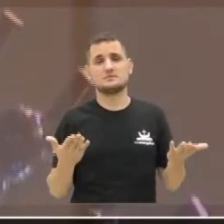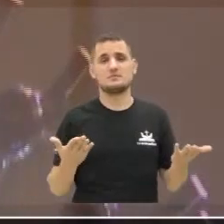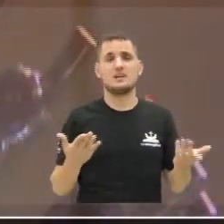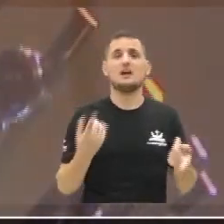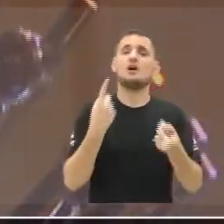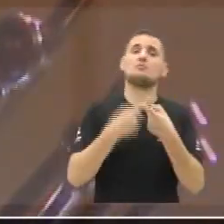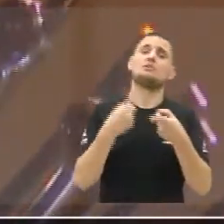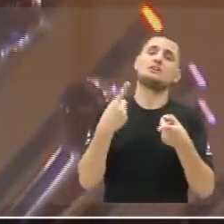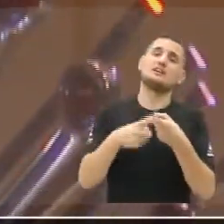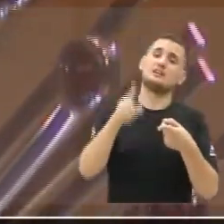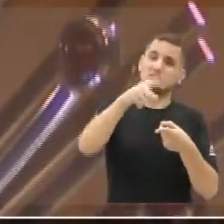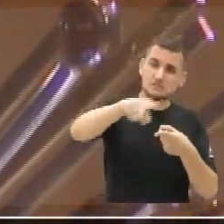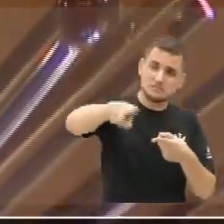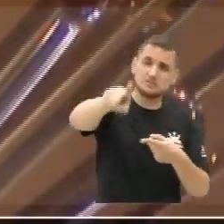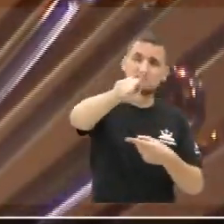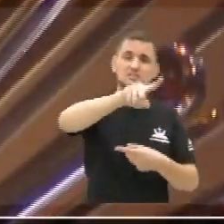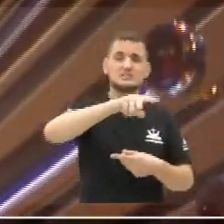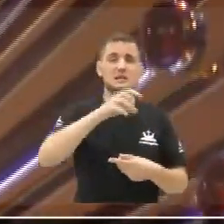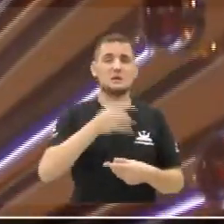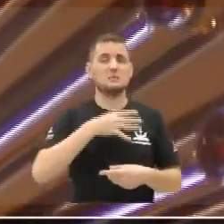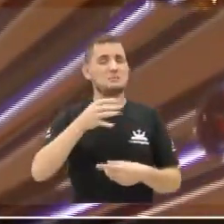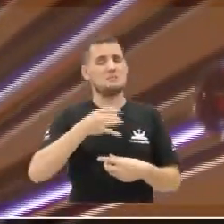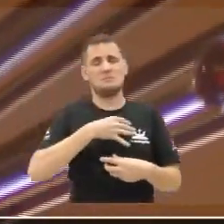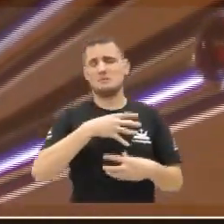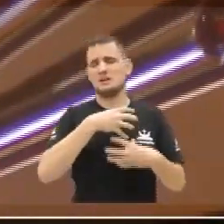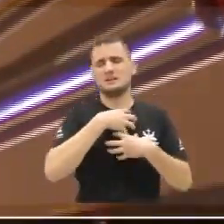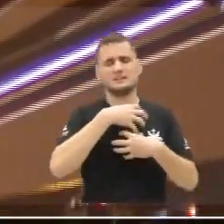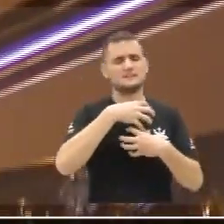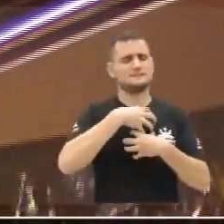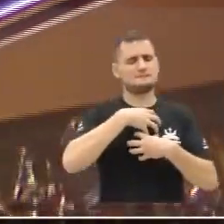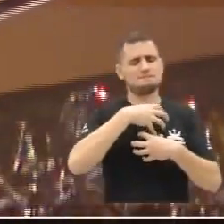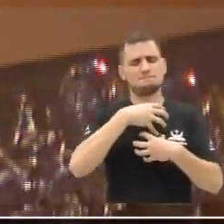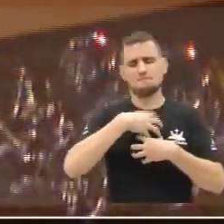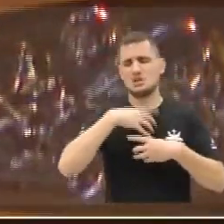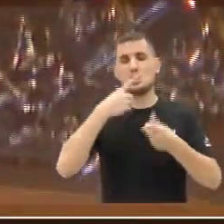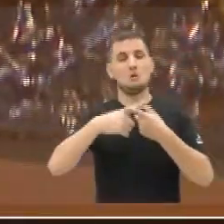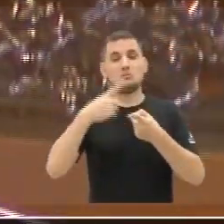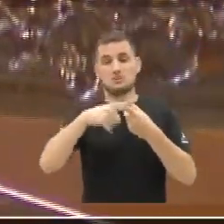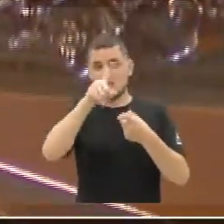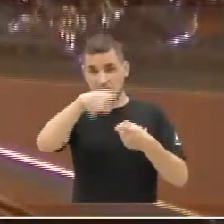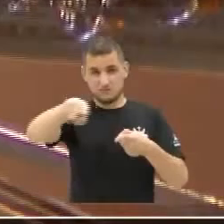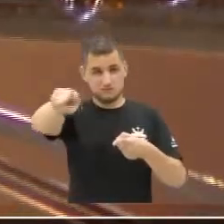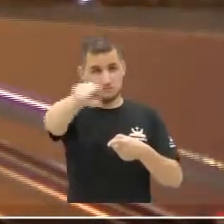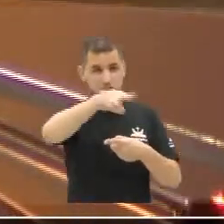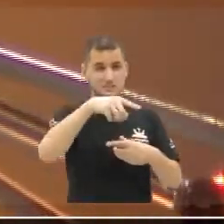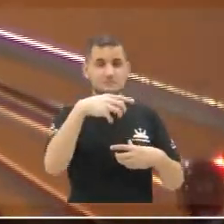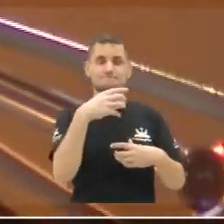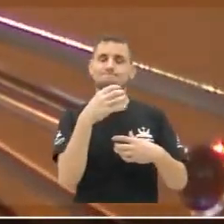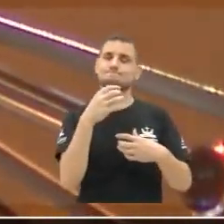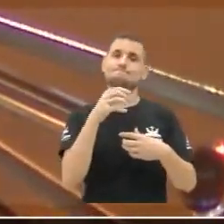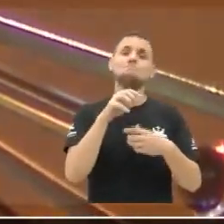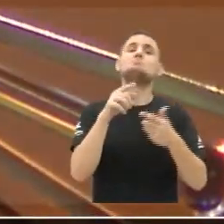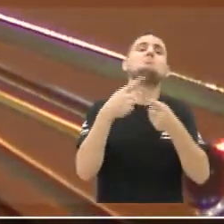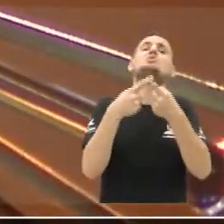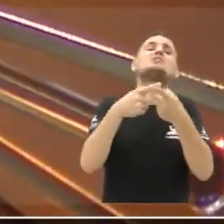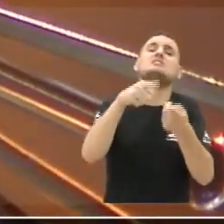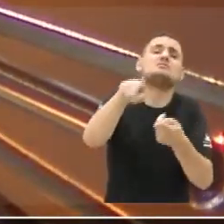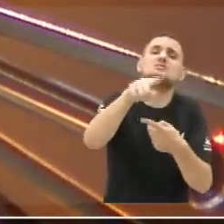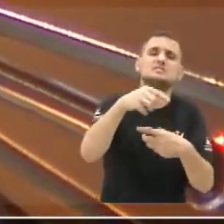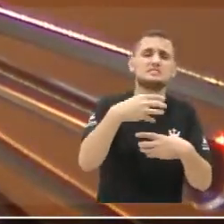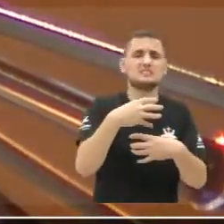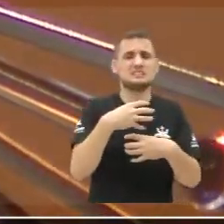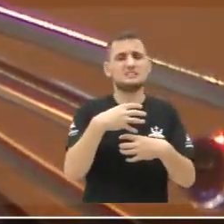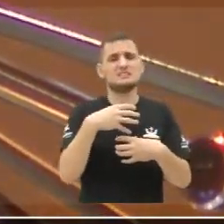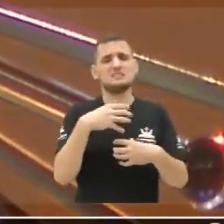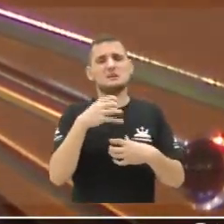porque tendes medo, porque tendes medo,